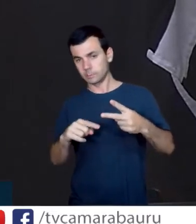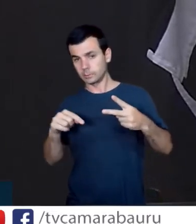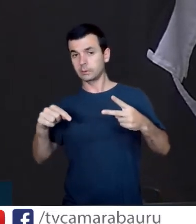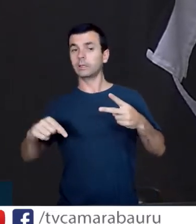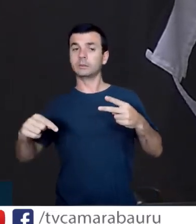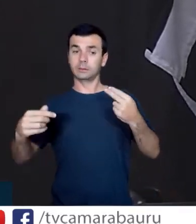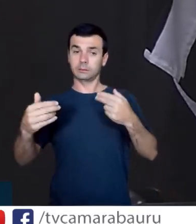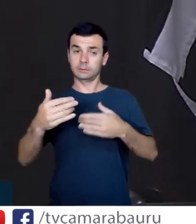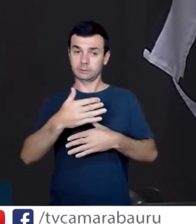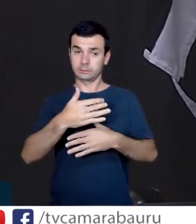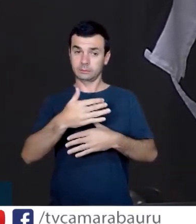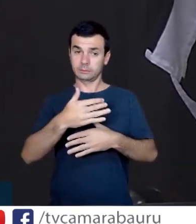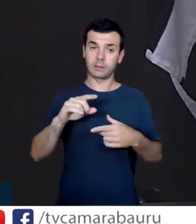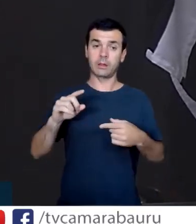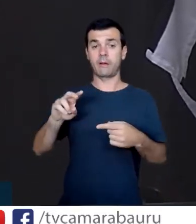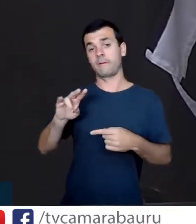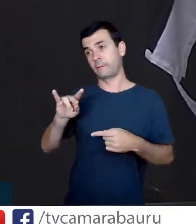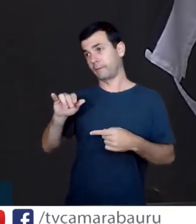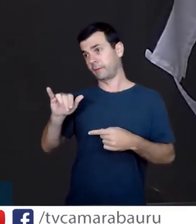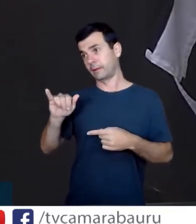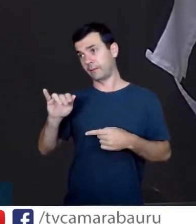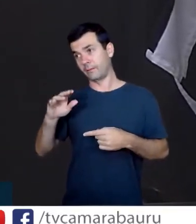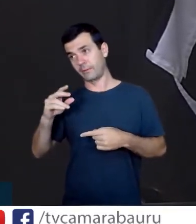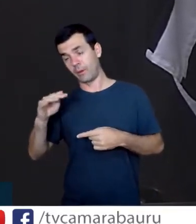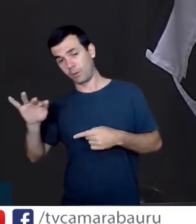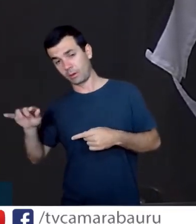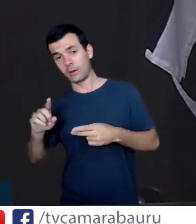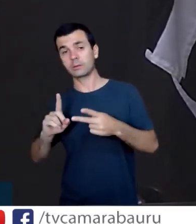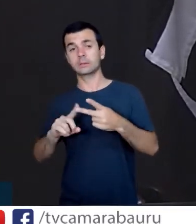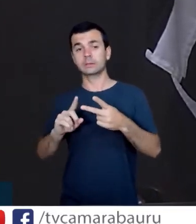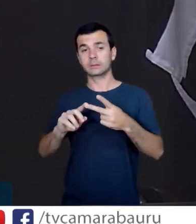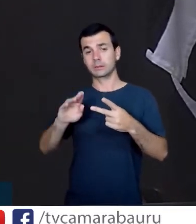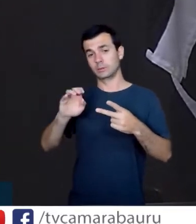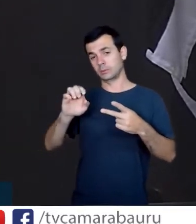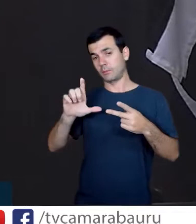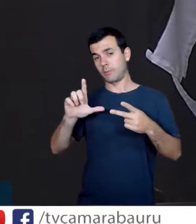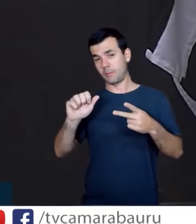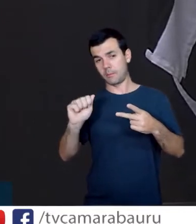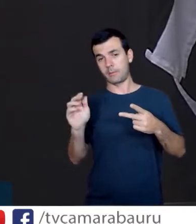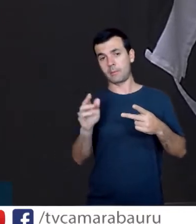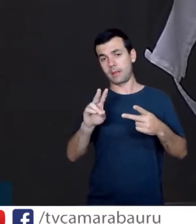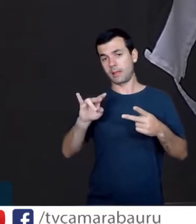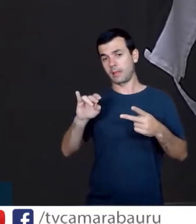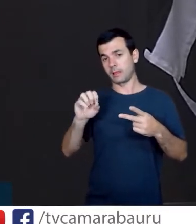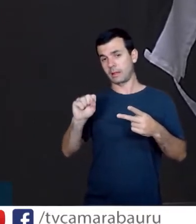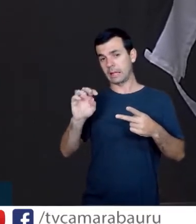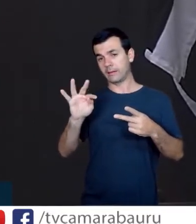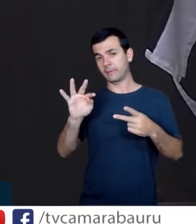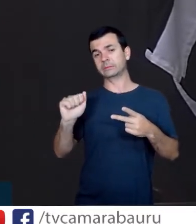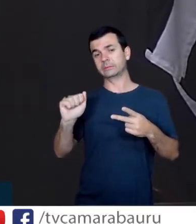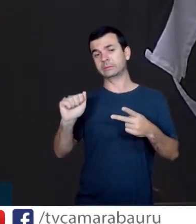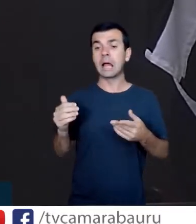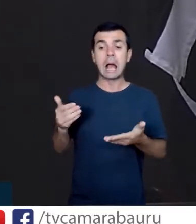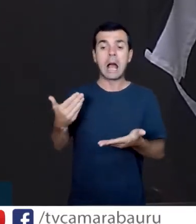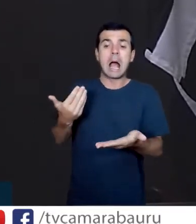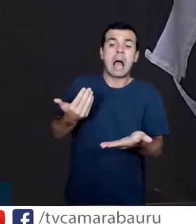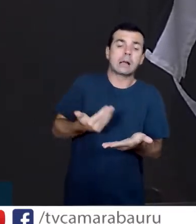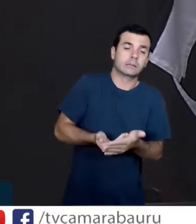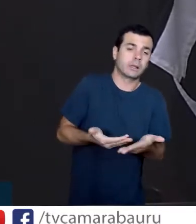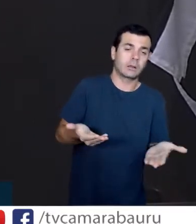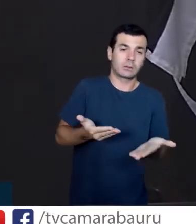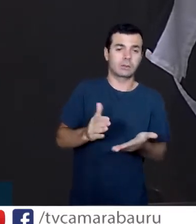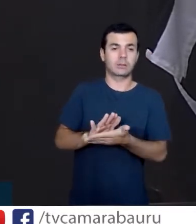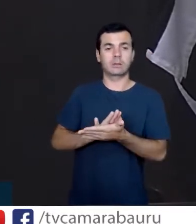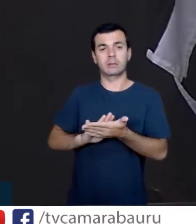a Vila Falcão e a Bela Vista, e até agora não houve nenhuma intenção de melhoria no local, a não ser colocar o vigia